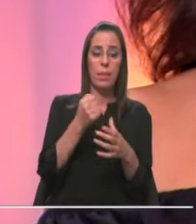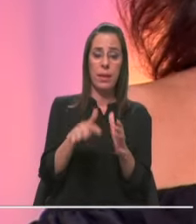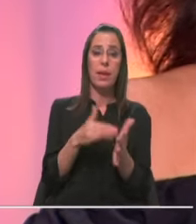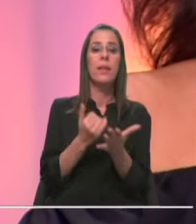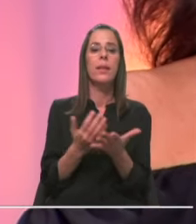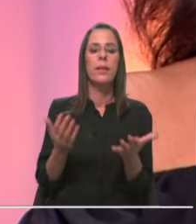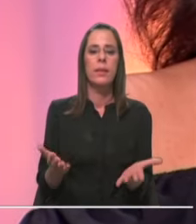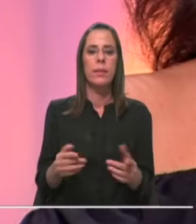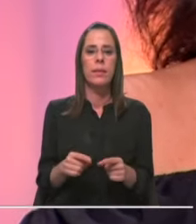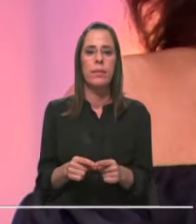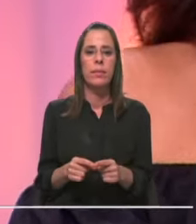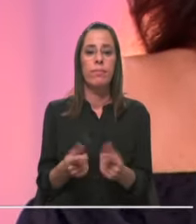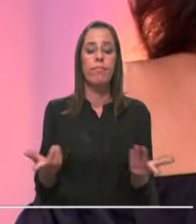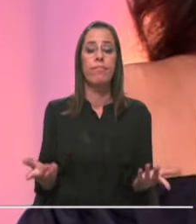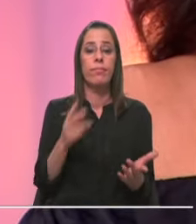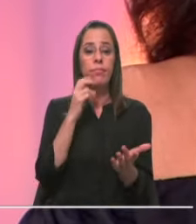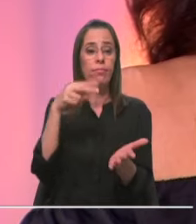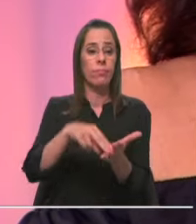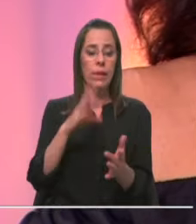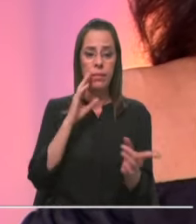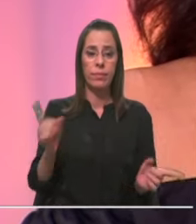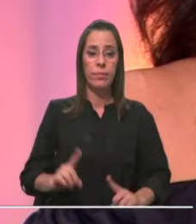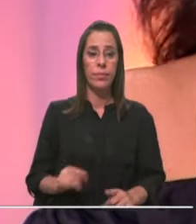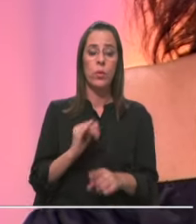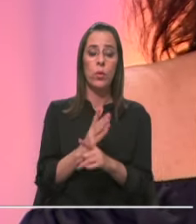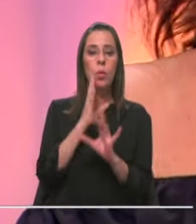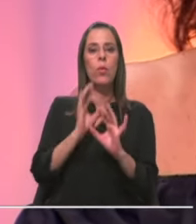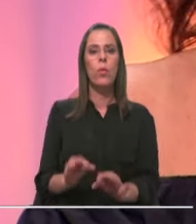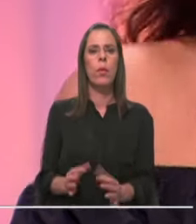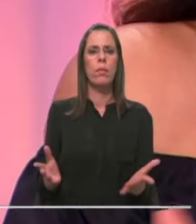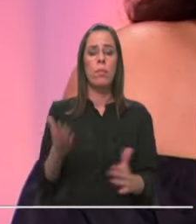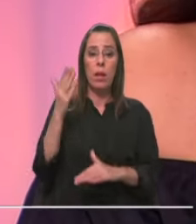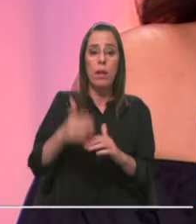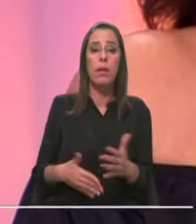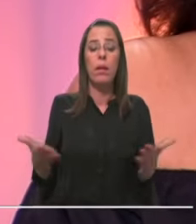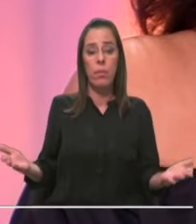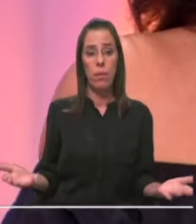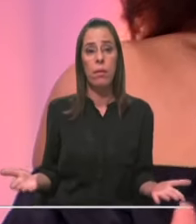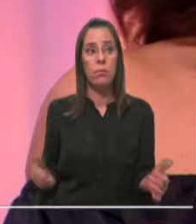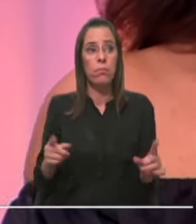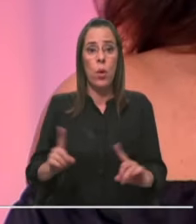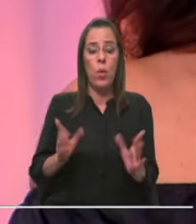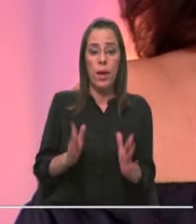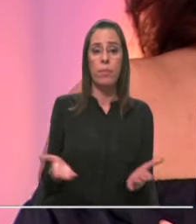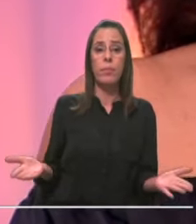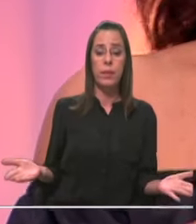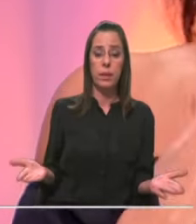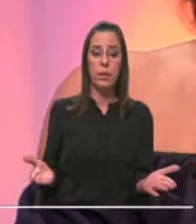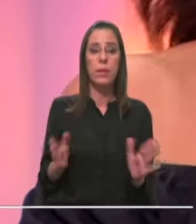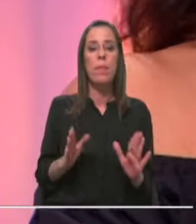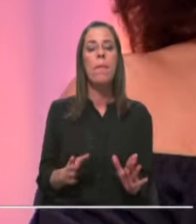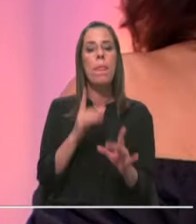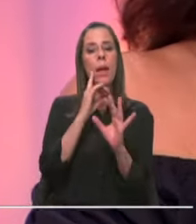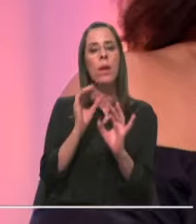sempre. Não se levantava da cama. Outro nível de cuidados. Mas assim de repente, não é? Porque isto não era preciso. Tinhas